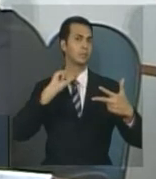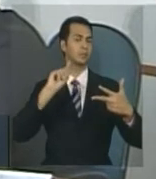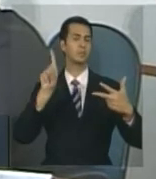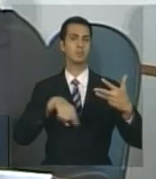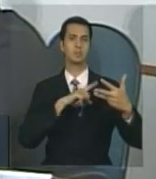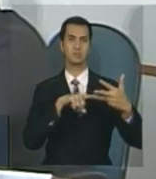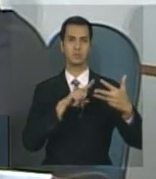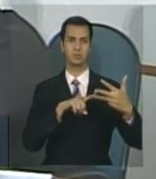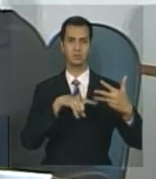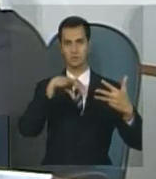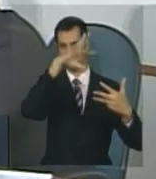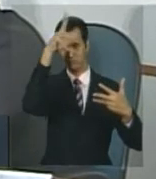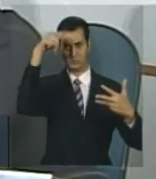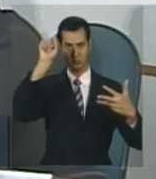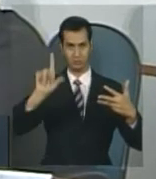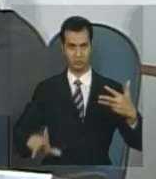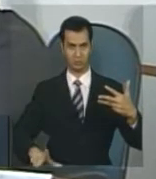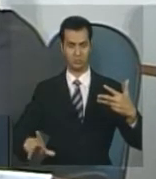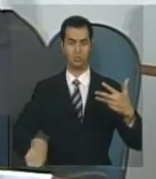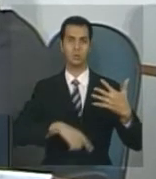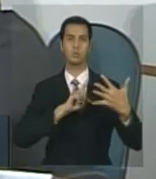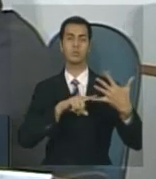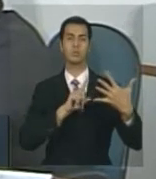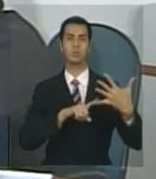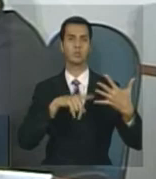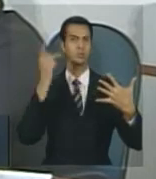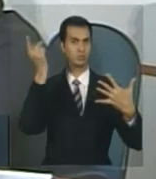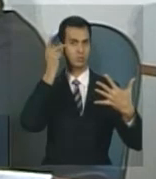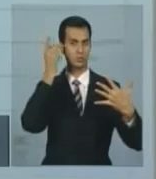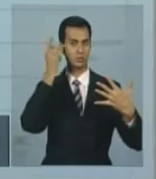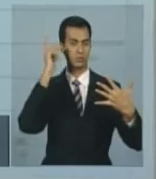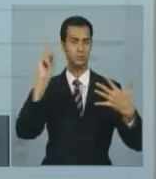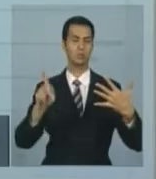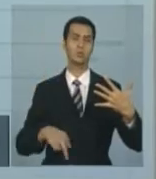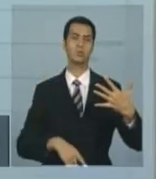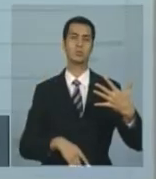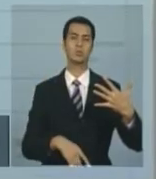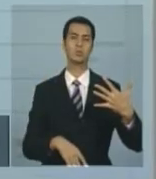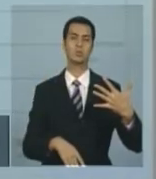Gerais, em quarto, Mato Grosso do Sul, em quinto, São Paulo,